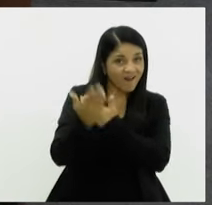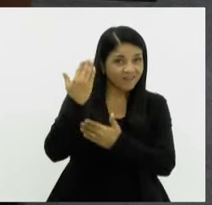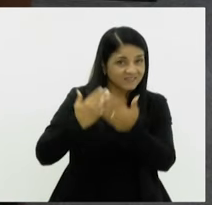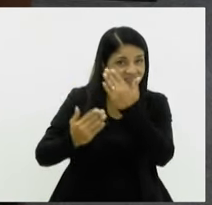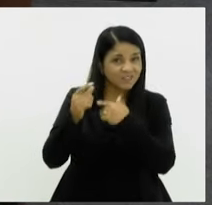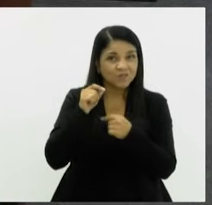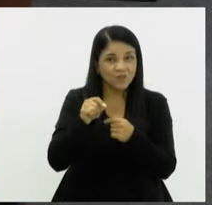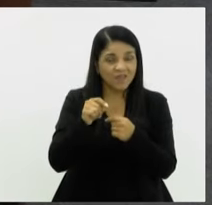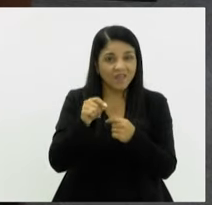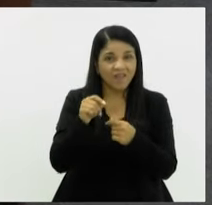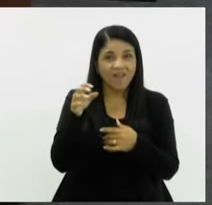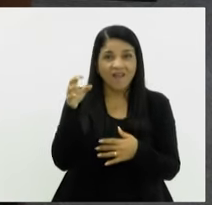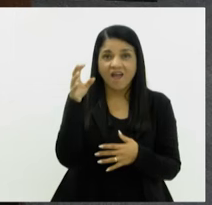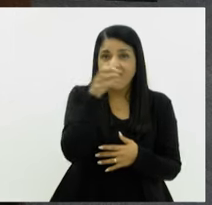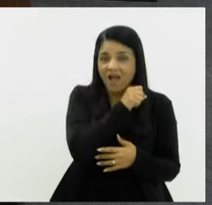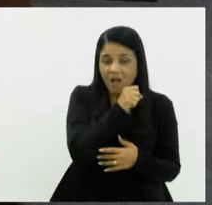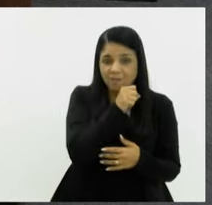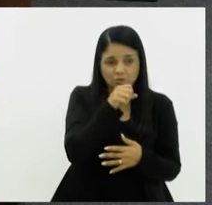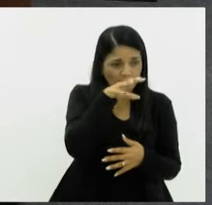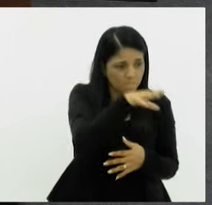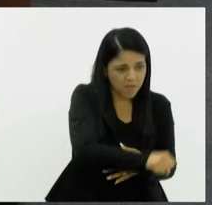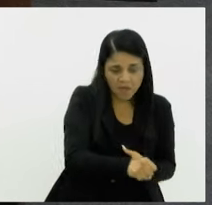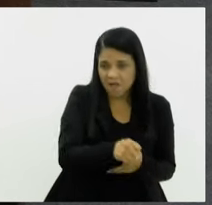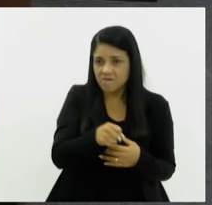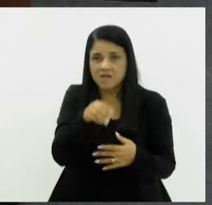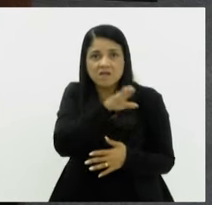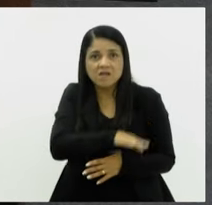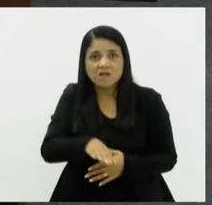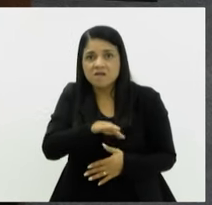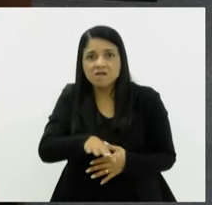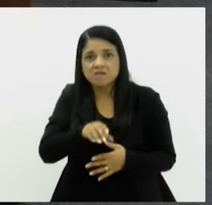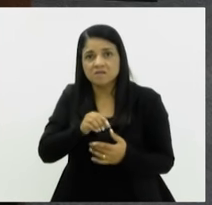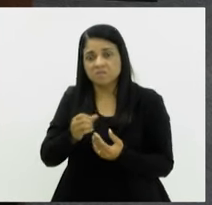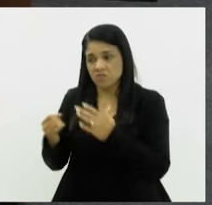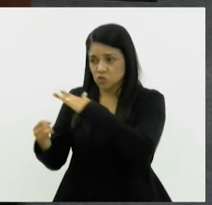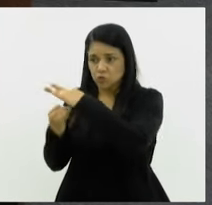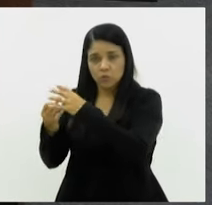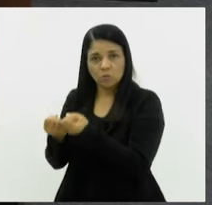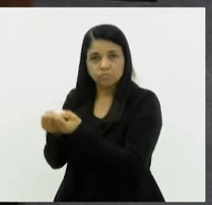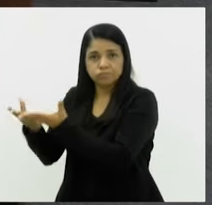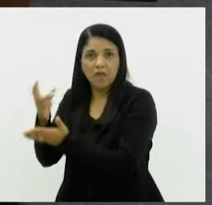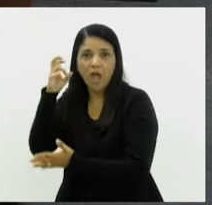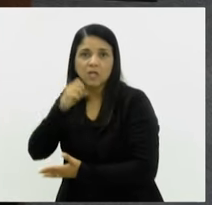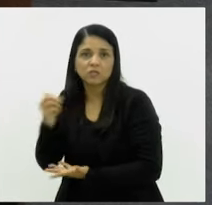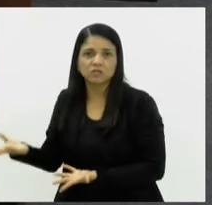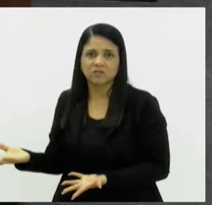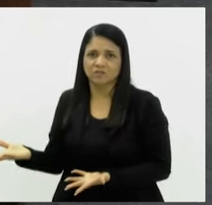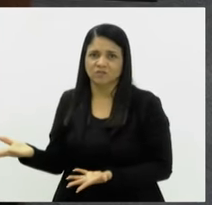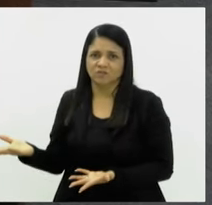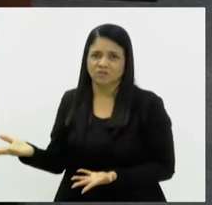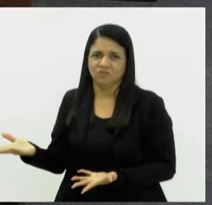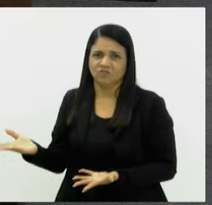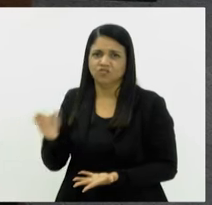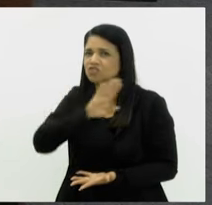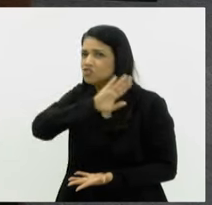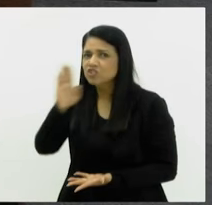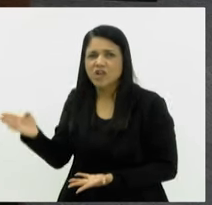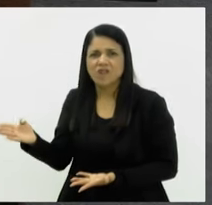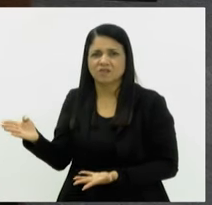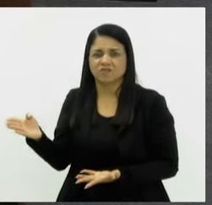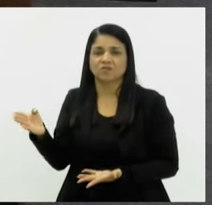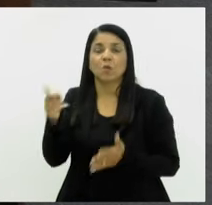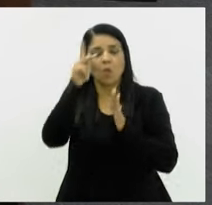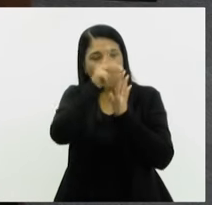coisa rápida, expedida e sem acompanhamento e sem justificativa. Daí a pertinência do